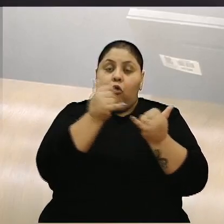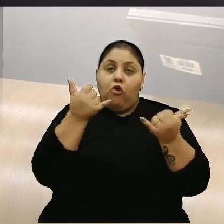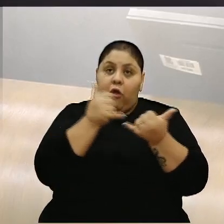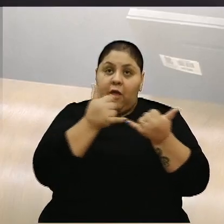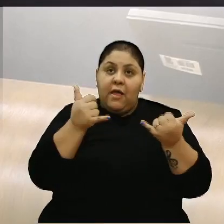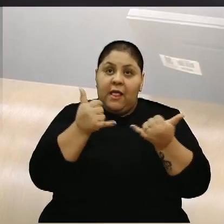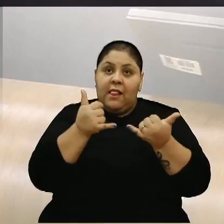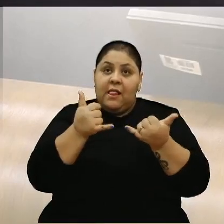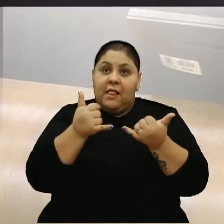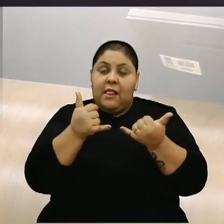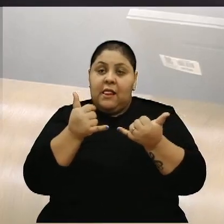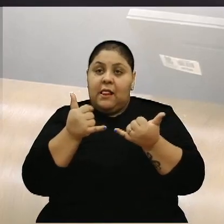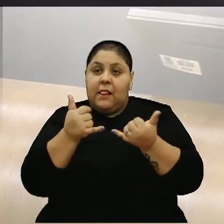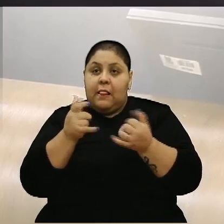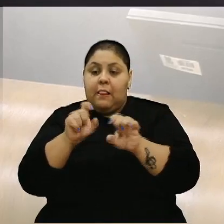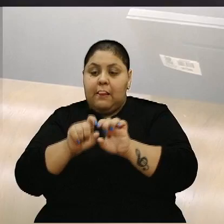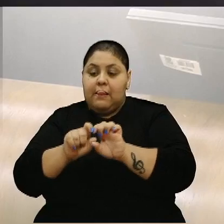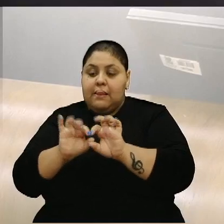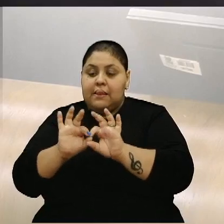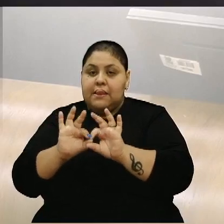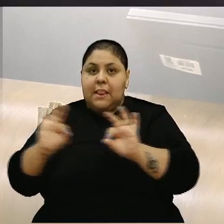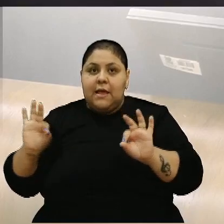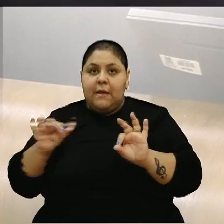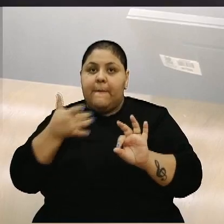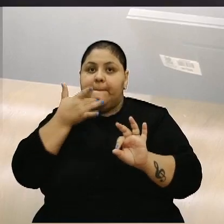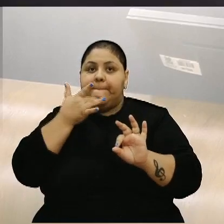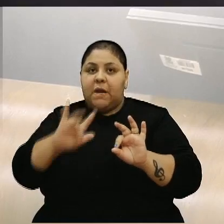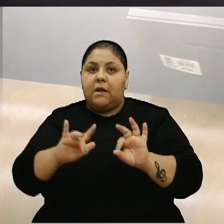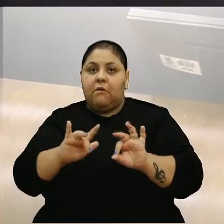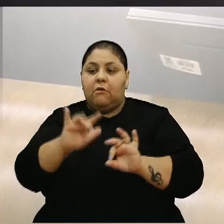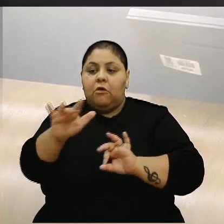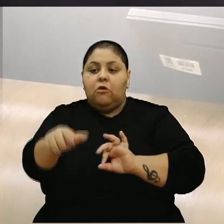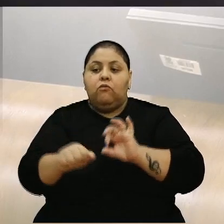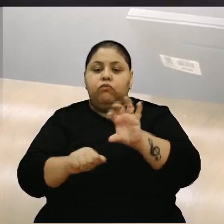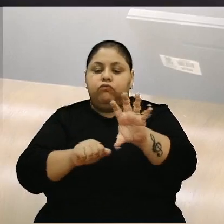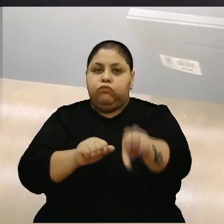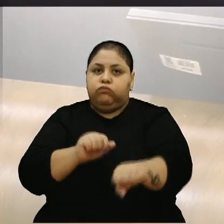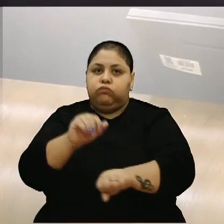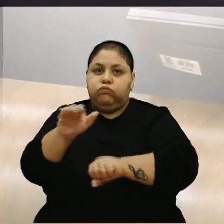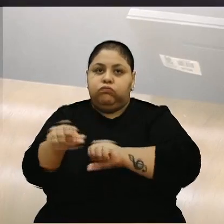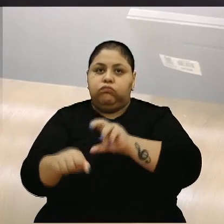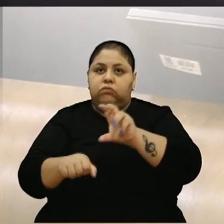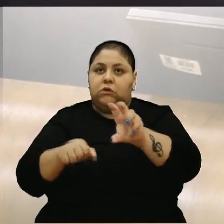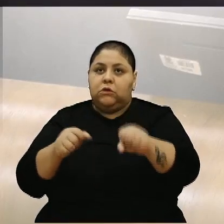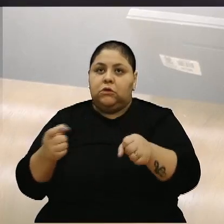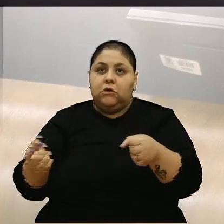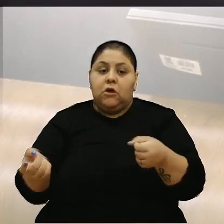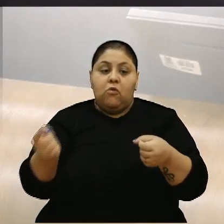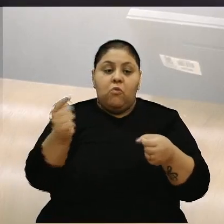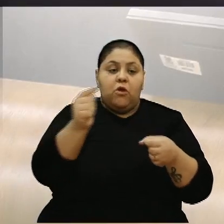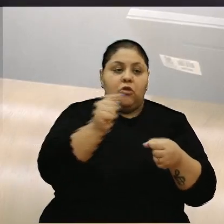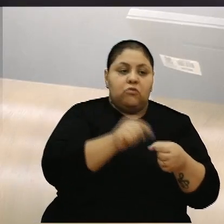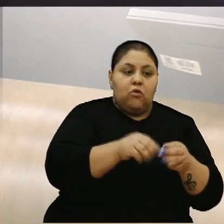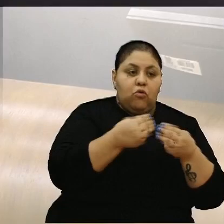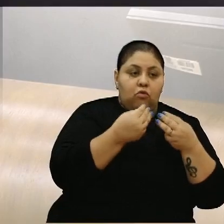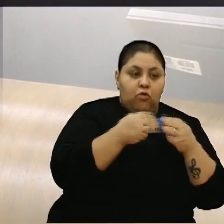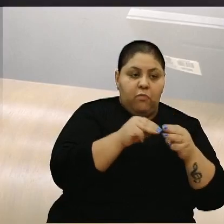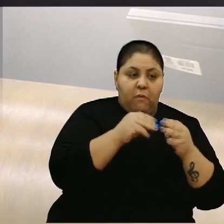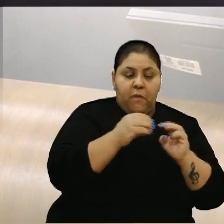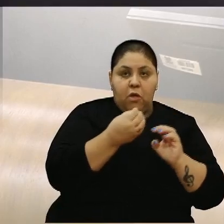branca, e onde eles fazem esse recolhimento e retornam com equipamentos ou até recursos para